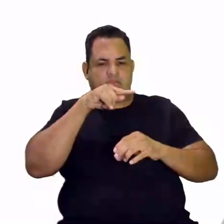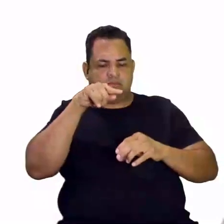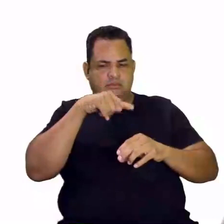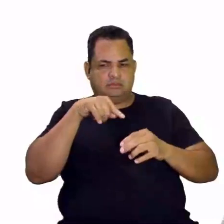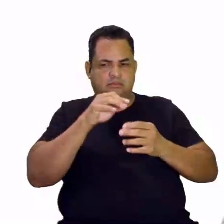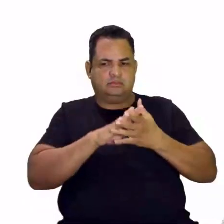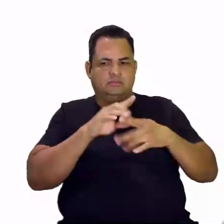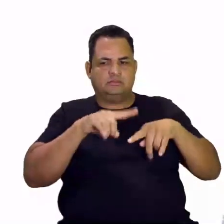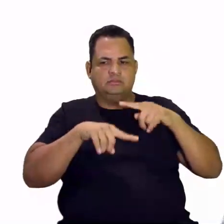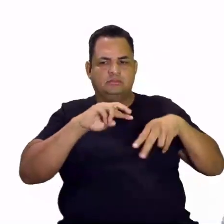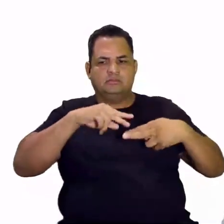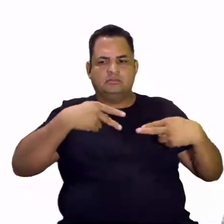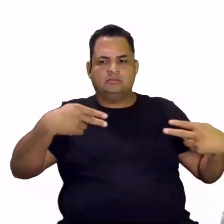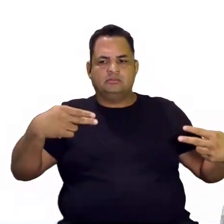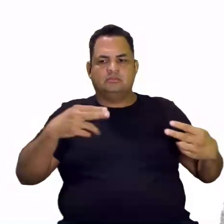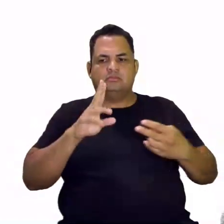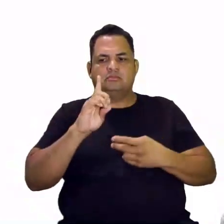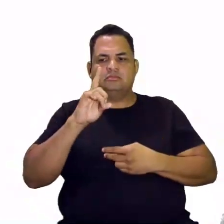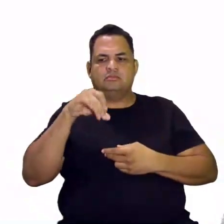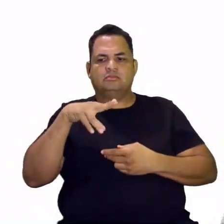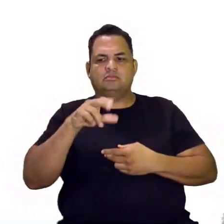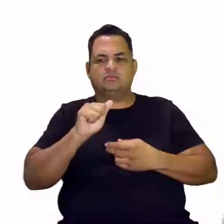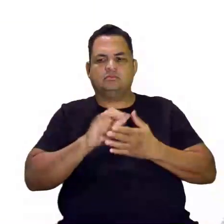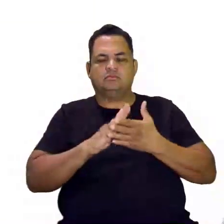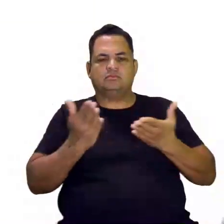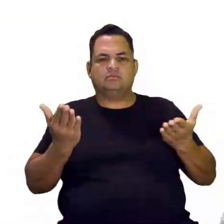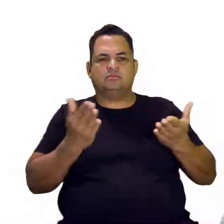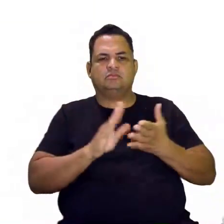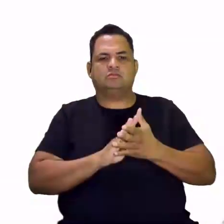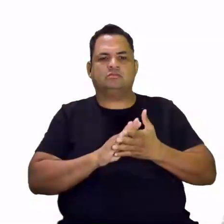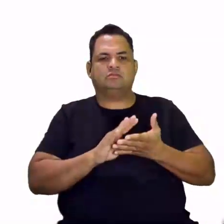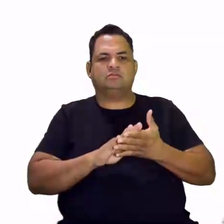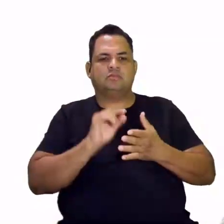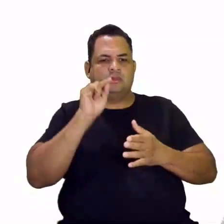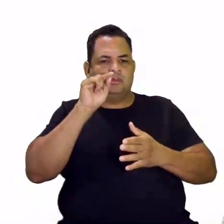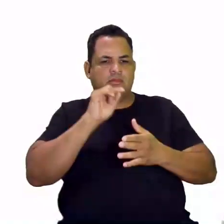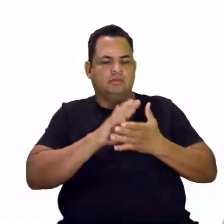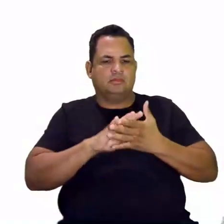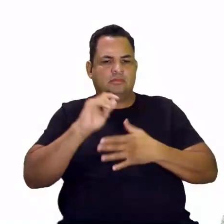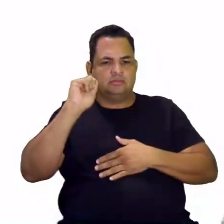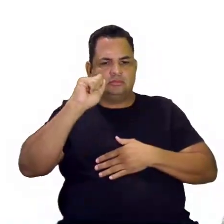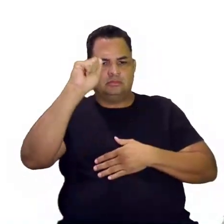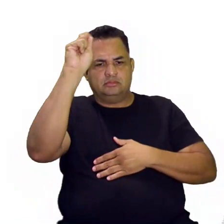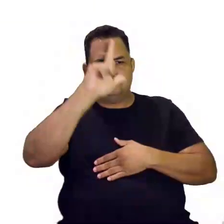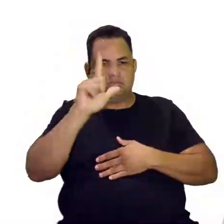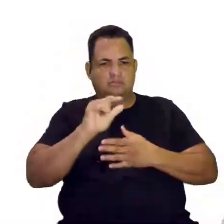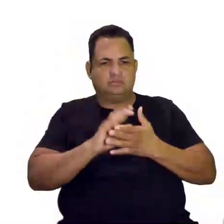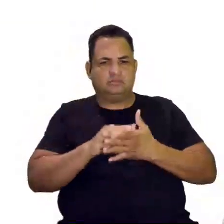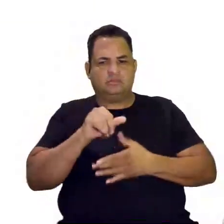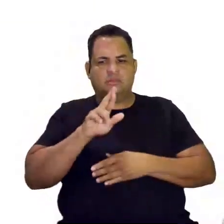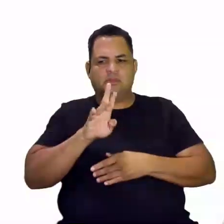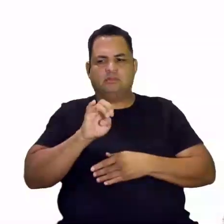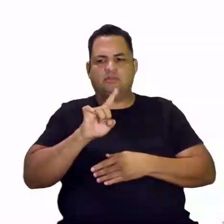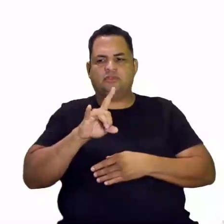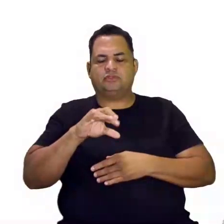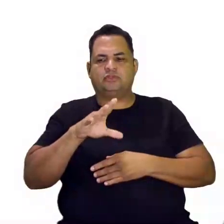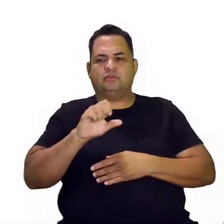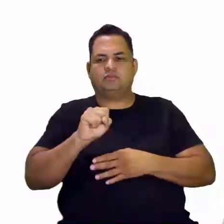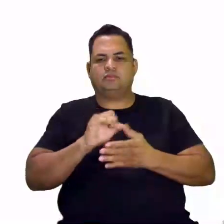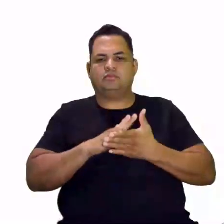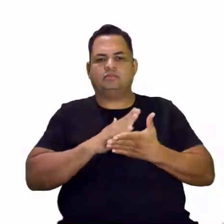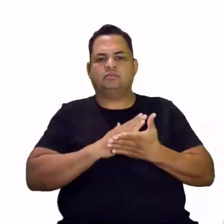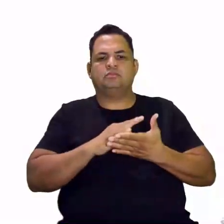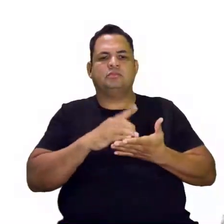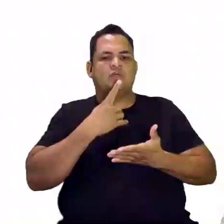é o material genético que é o DNA. Esses pontinhos azuis são os nossos ribossomos, tá bom? A